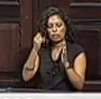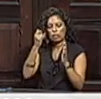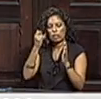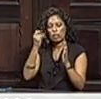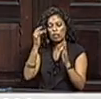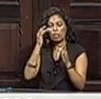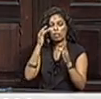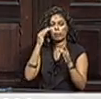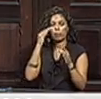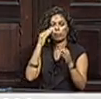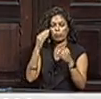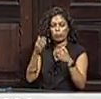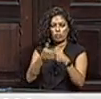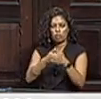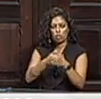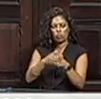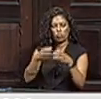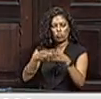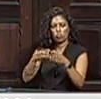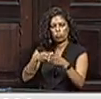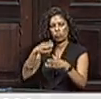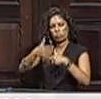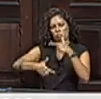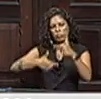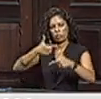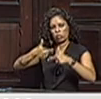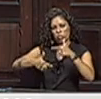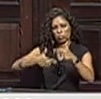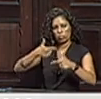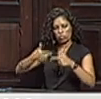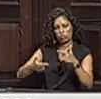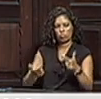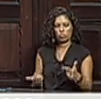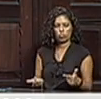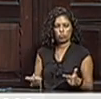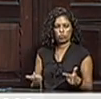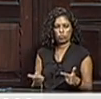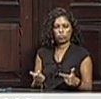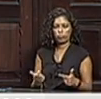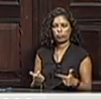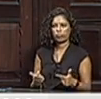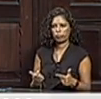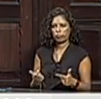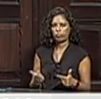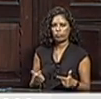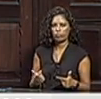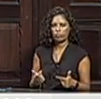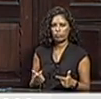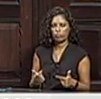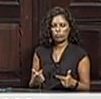aos trabalhadores. O que for negociado livremente entre empregados,